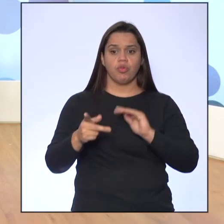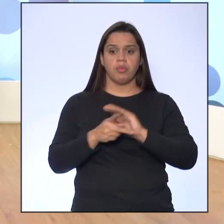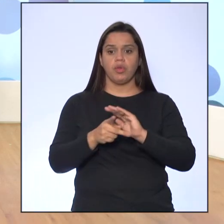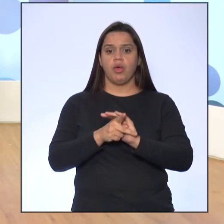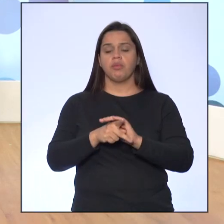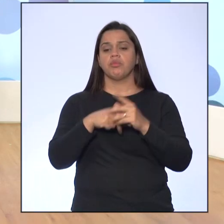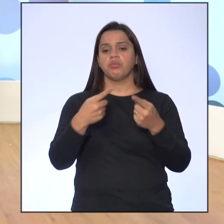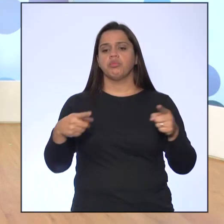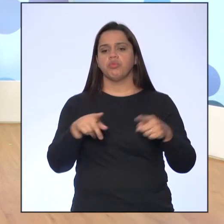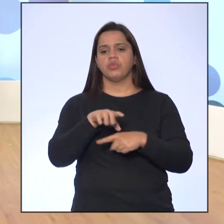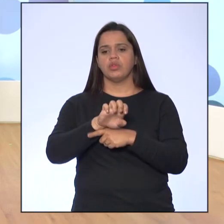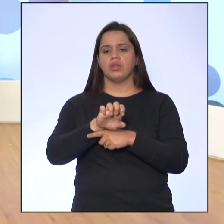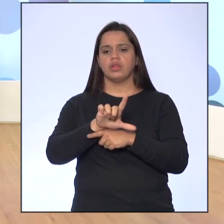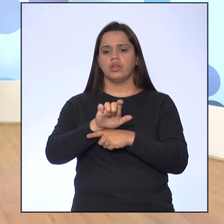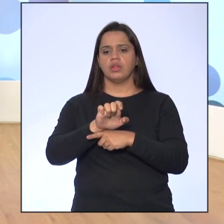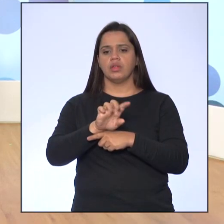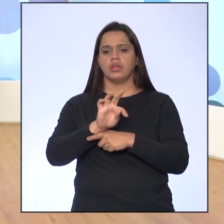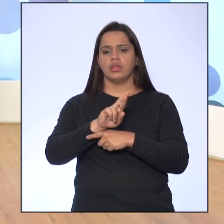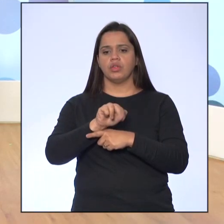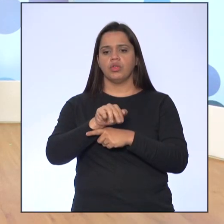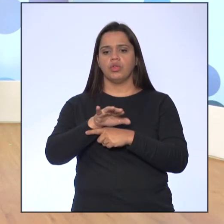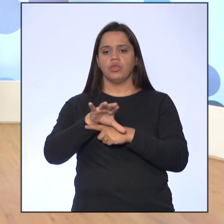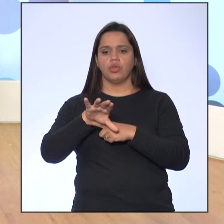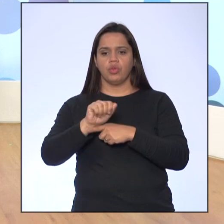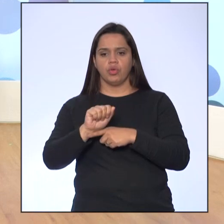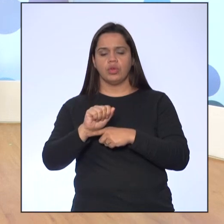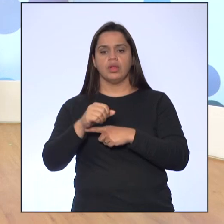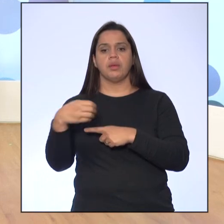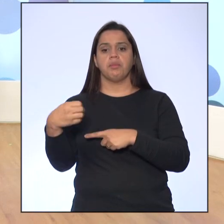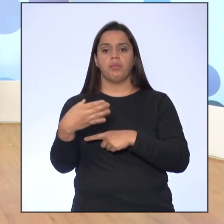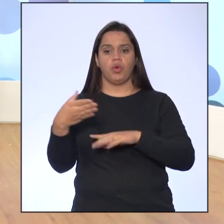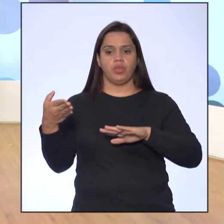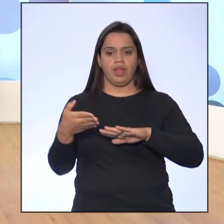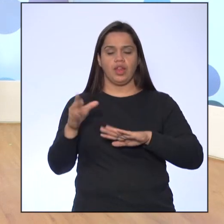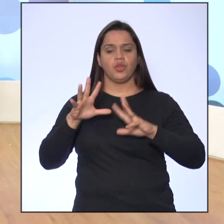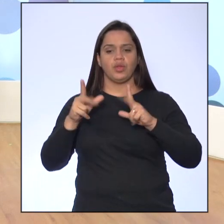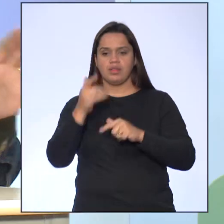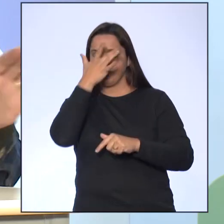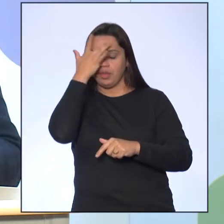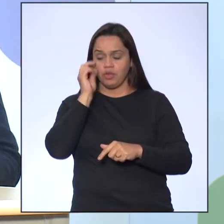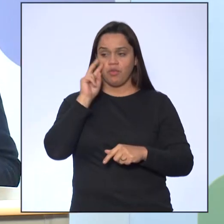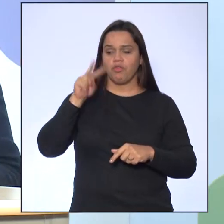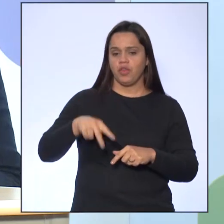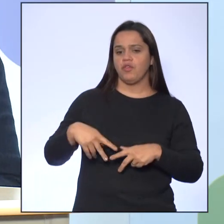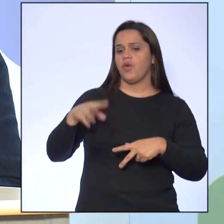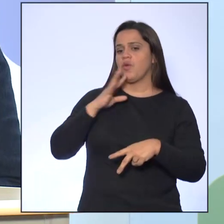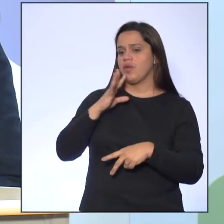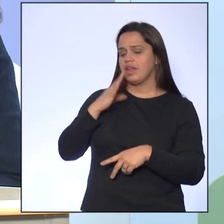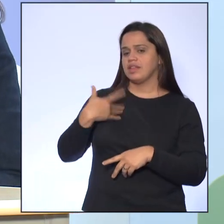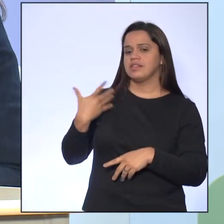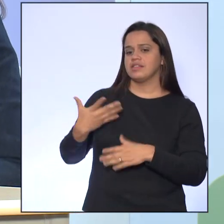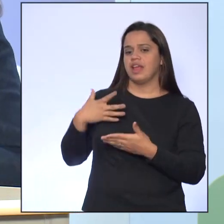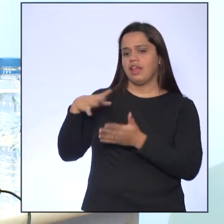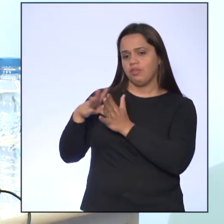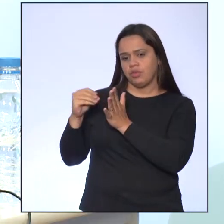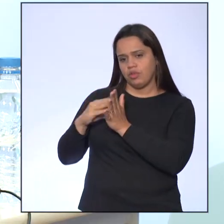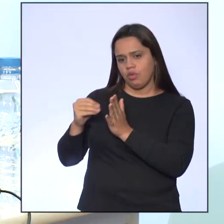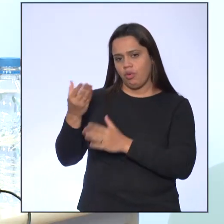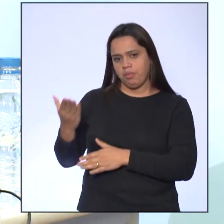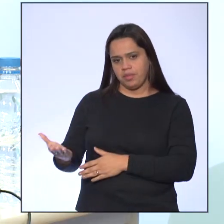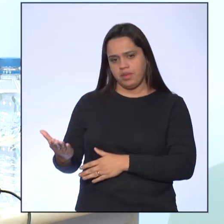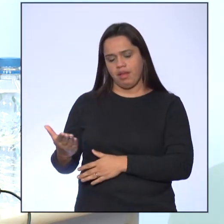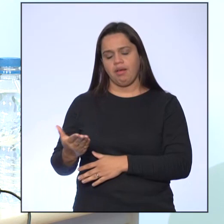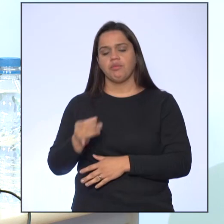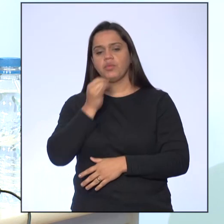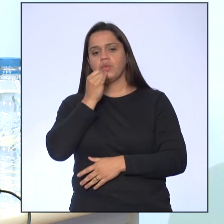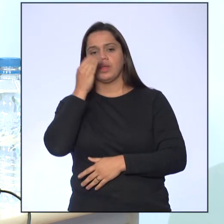música eletrônica mais modernas, né? Todo mundo meio que foi lá beber na fonte deles lá na década de 70. Legal. Pessoal,